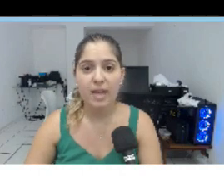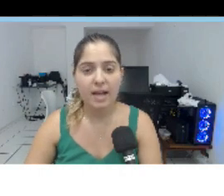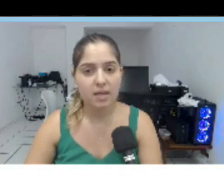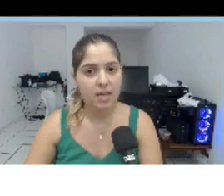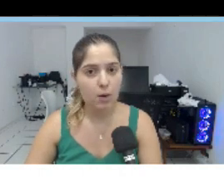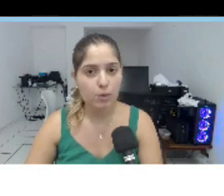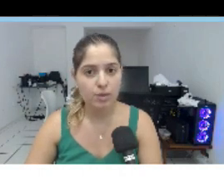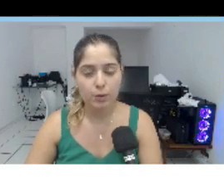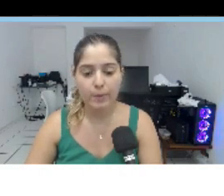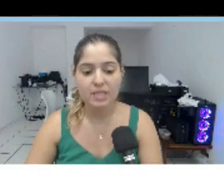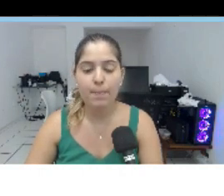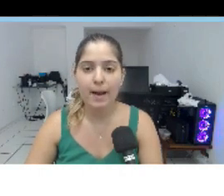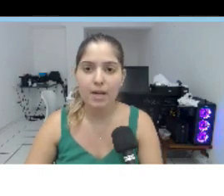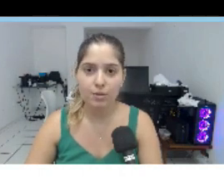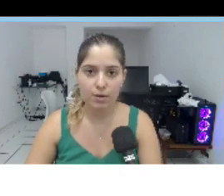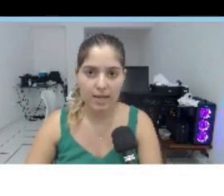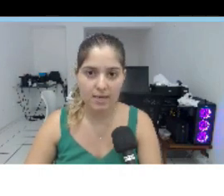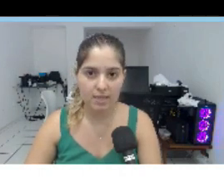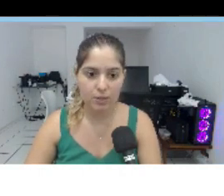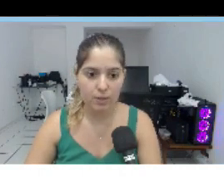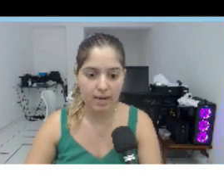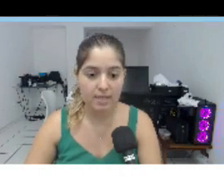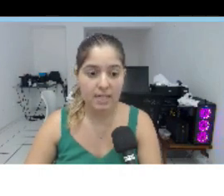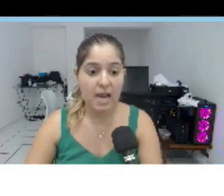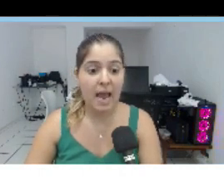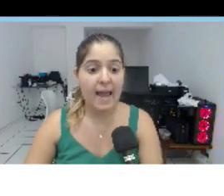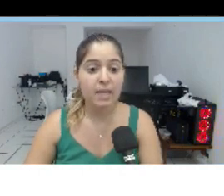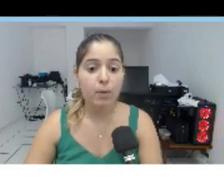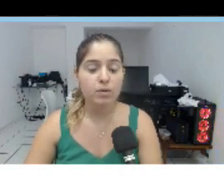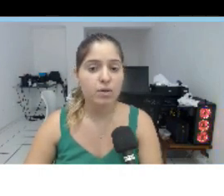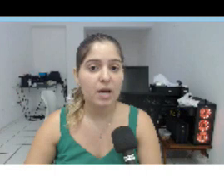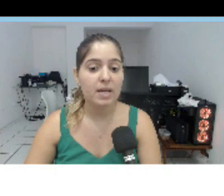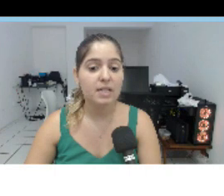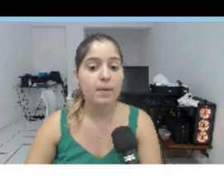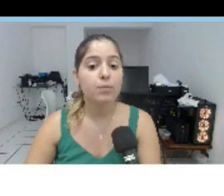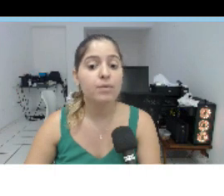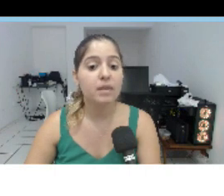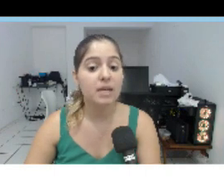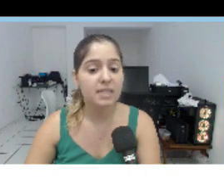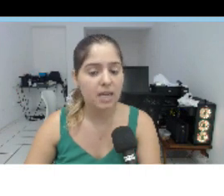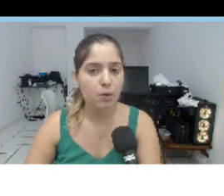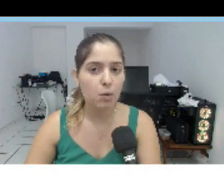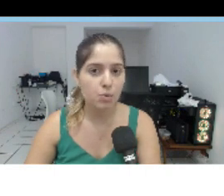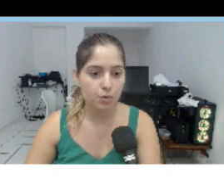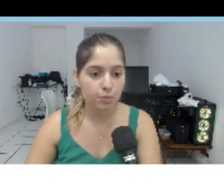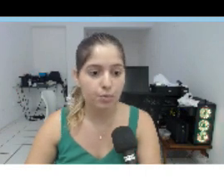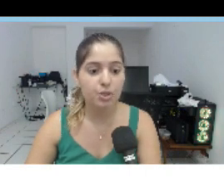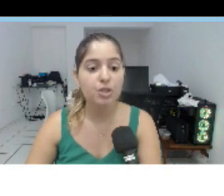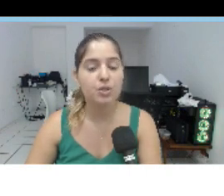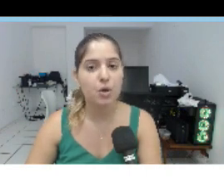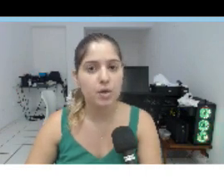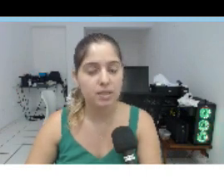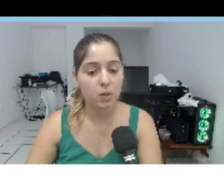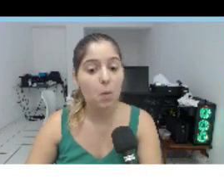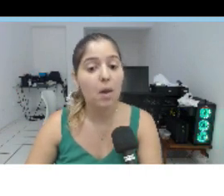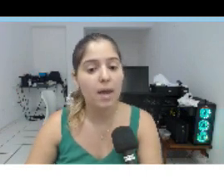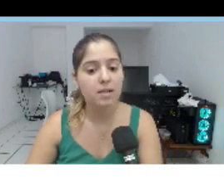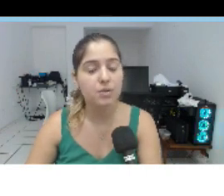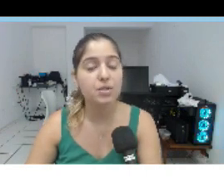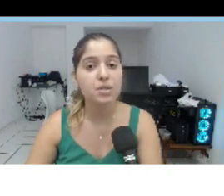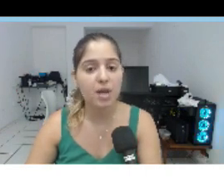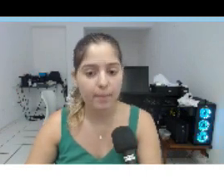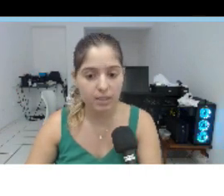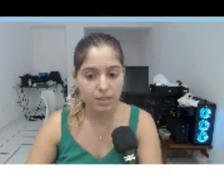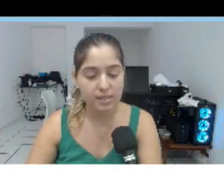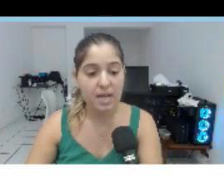também um destaque que é hoje nos principais jornais nacionais é que Bolsonaro recebeu o terceiro conjunto de joias com